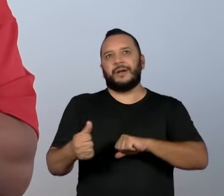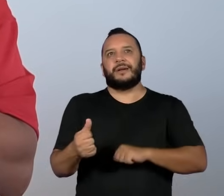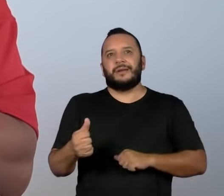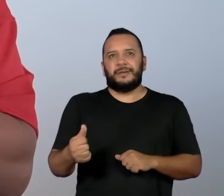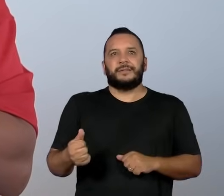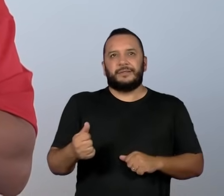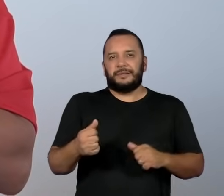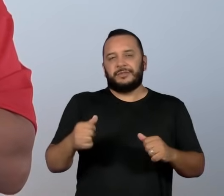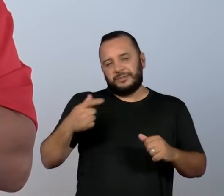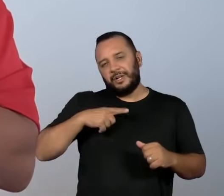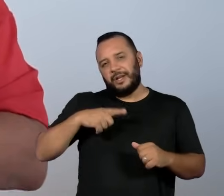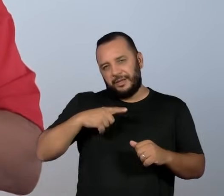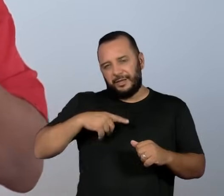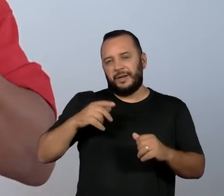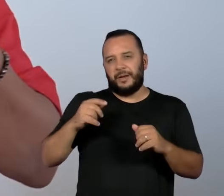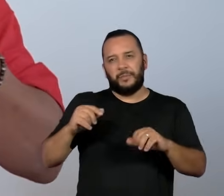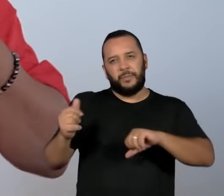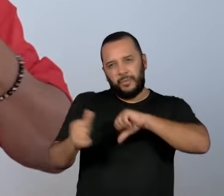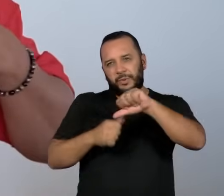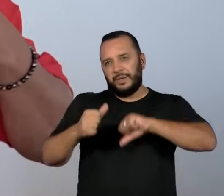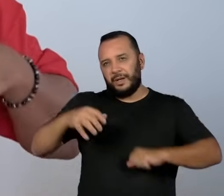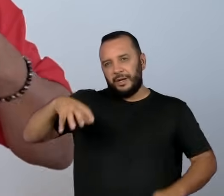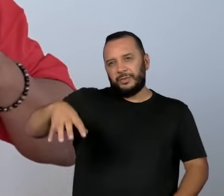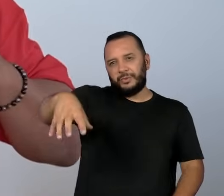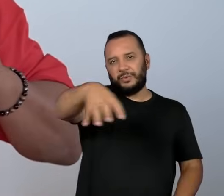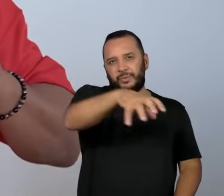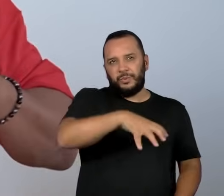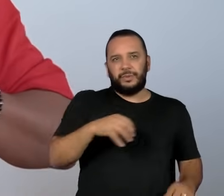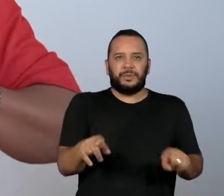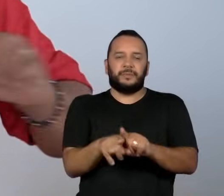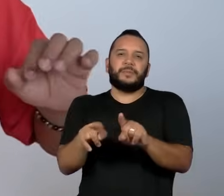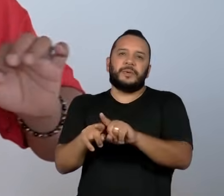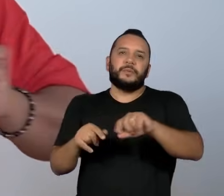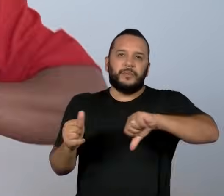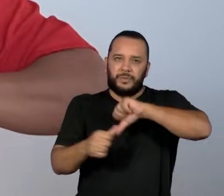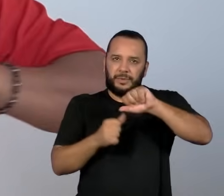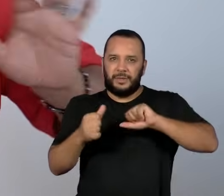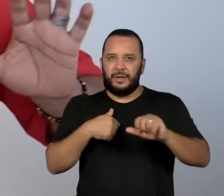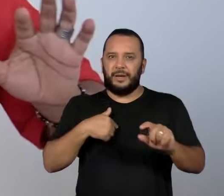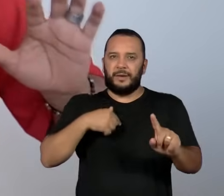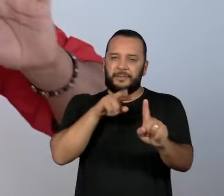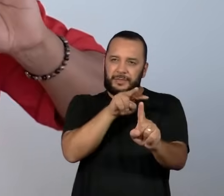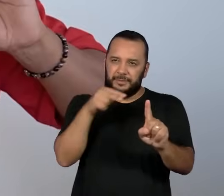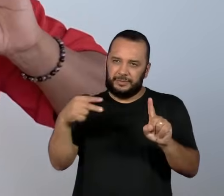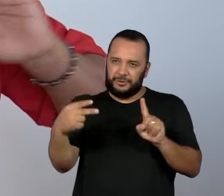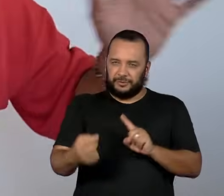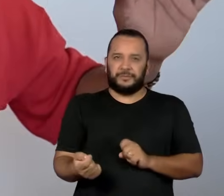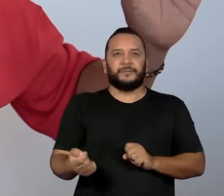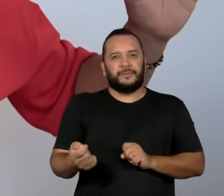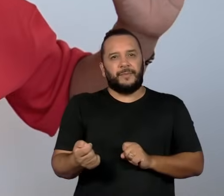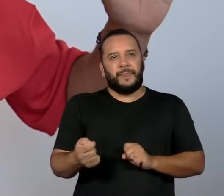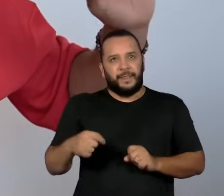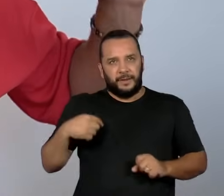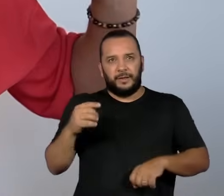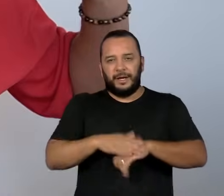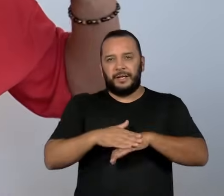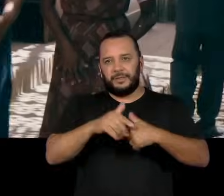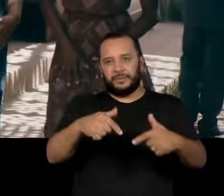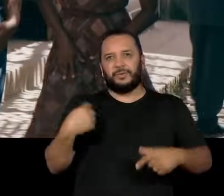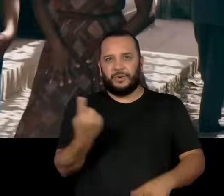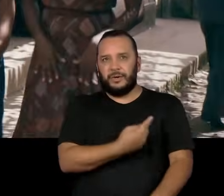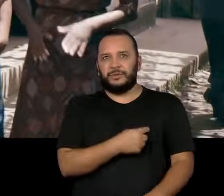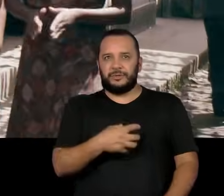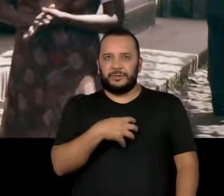falando de mudar as estruturas, eu acho que tem que partir também do nosso ponto de vista de querer fazer do nosso jeito. E é